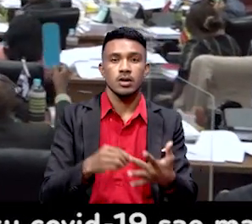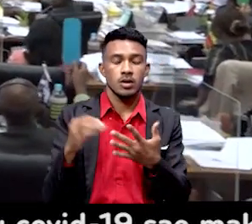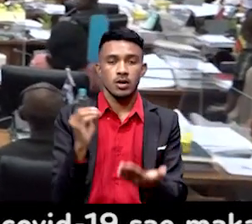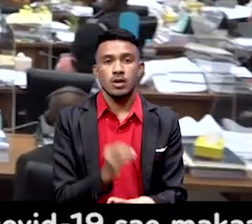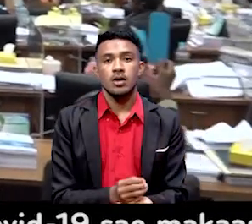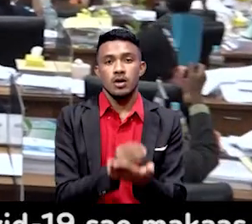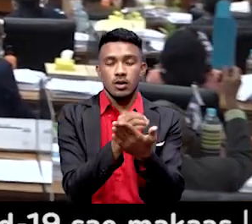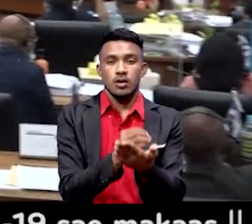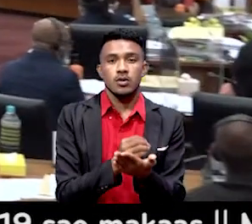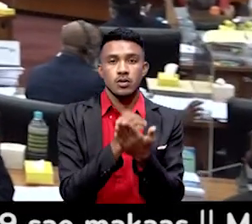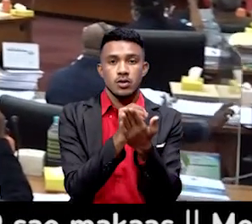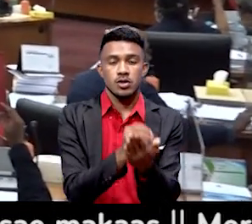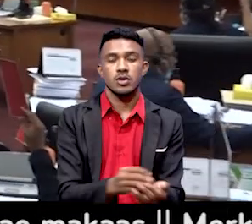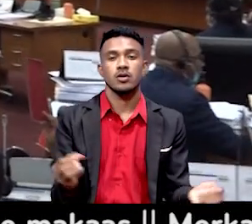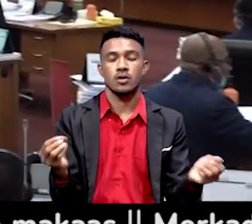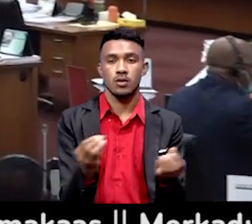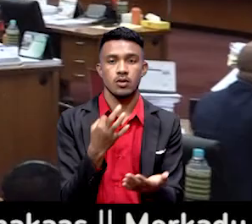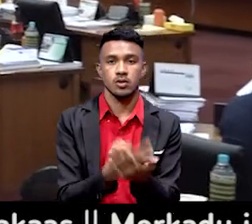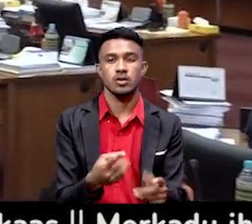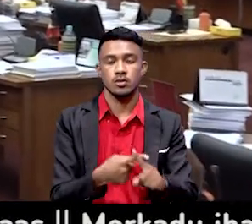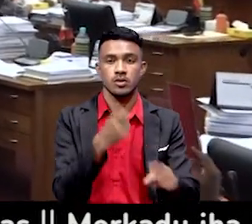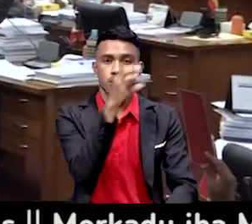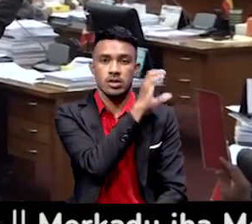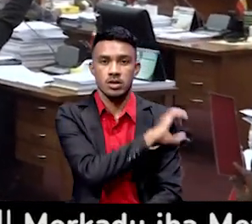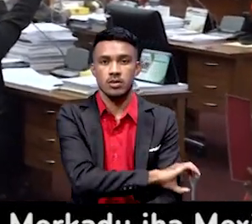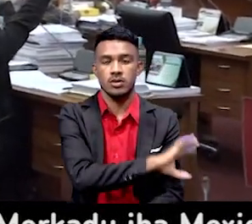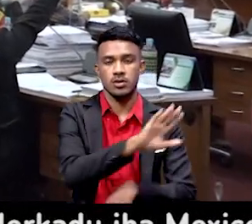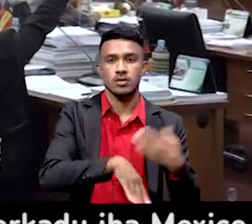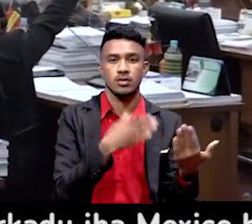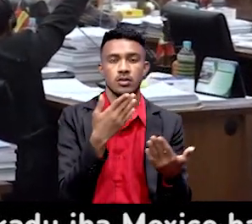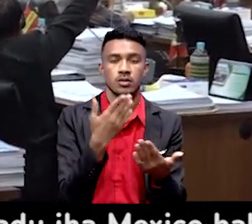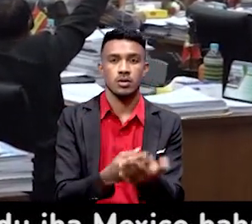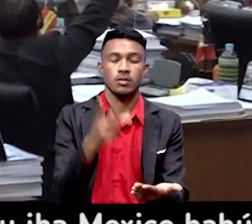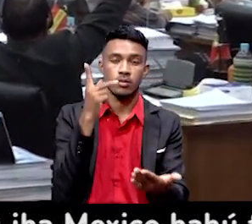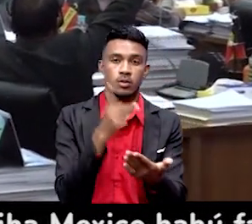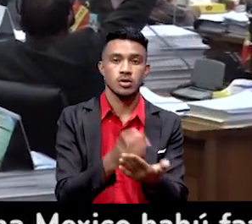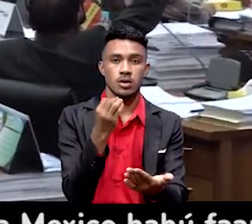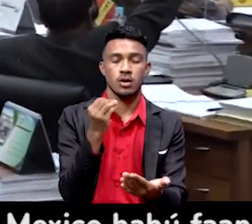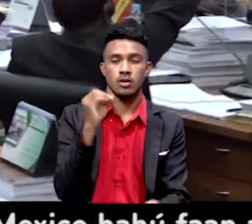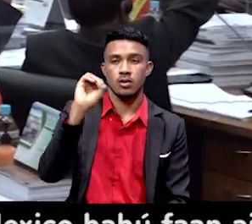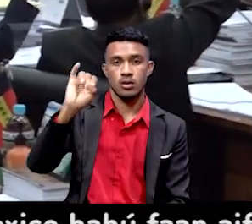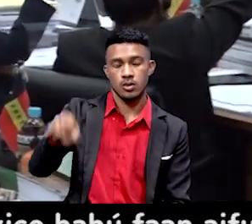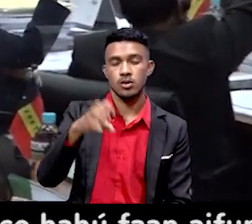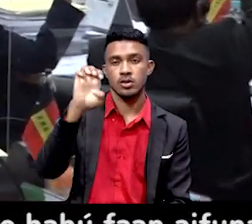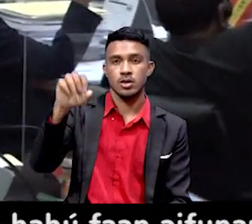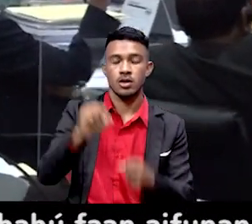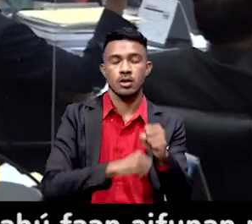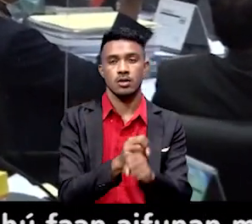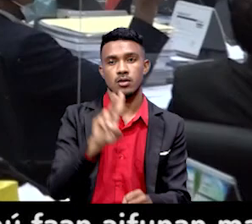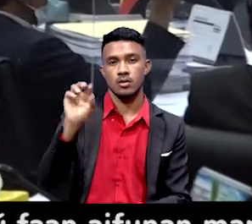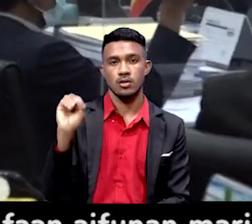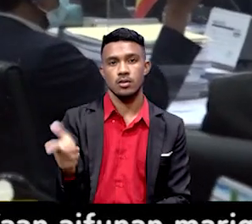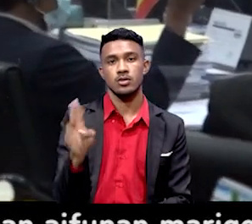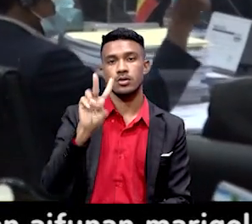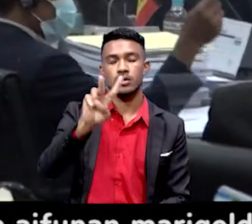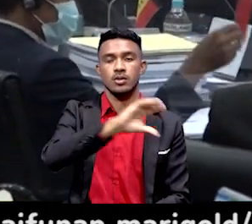Ambeno, no orçamento husi segurança social. Alocação proposta hoje é Rihunrua Ruanulu Resinrua, tuir